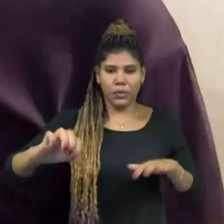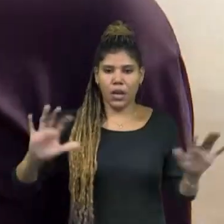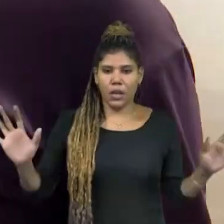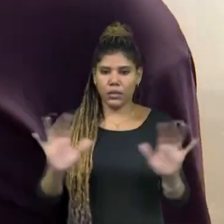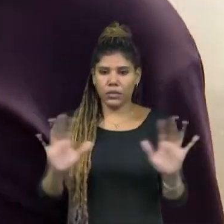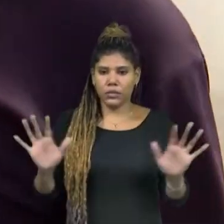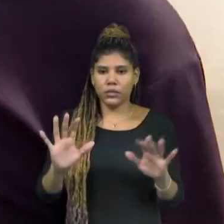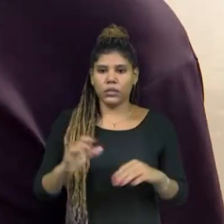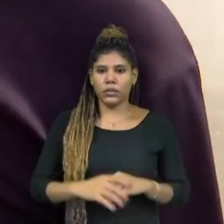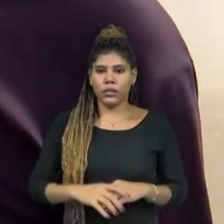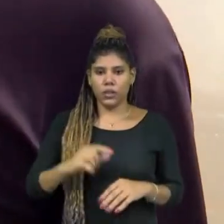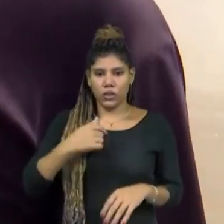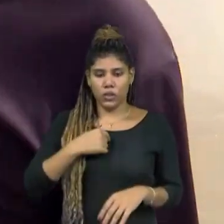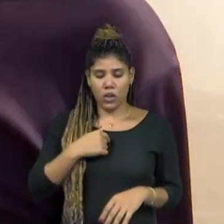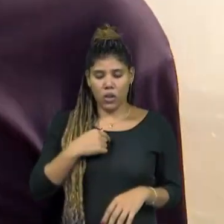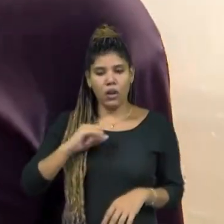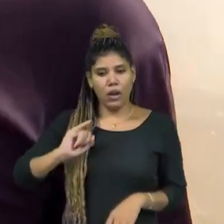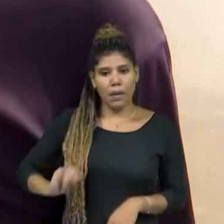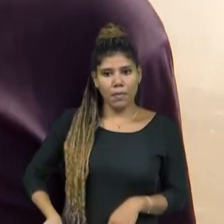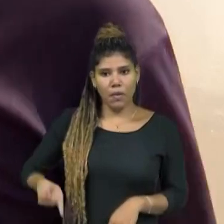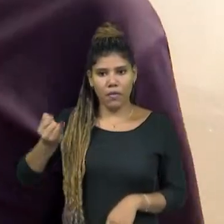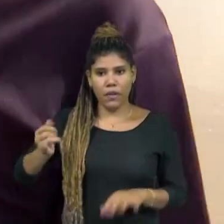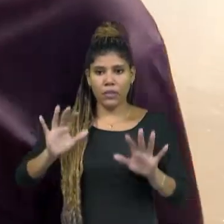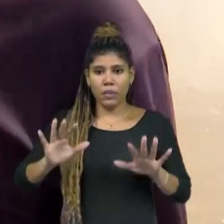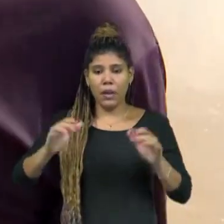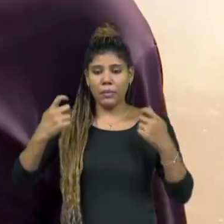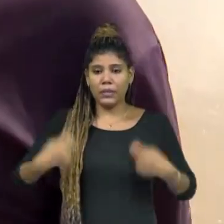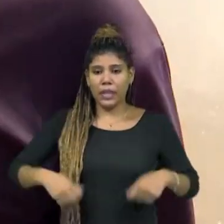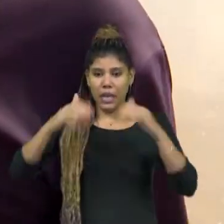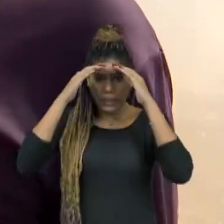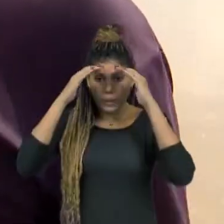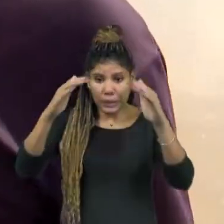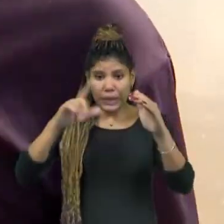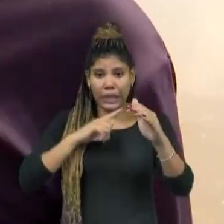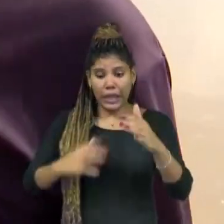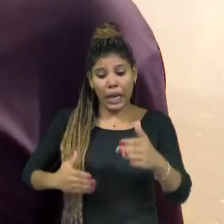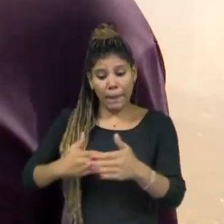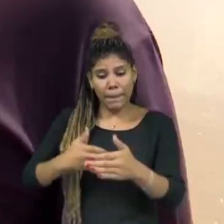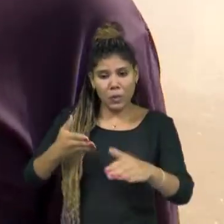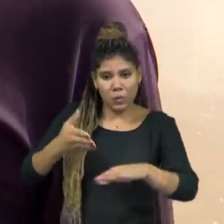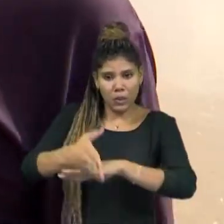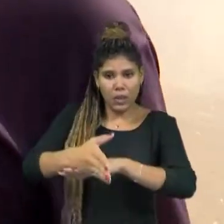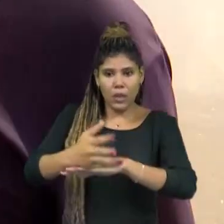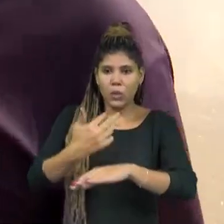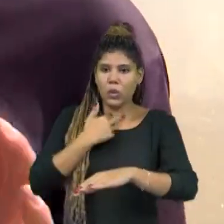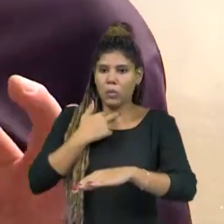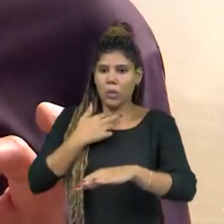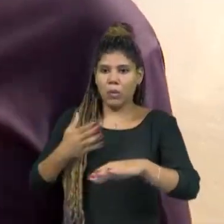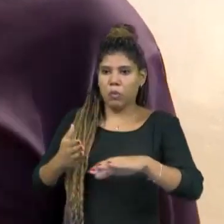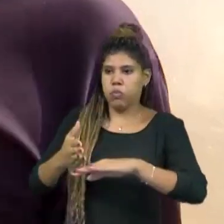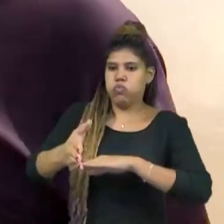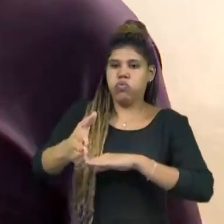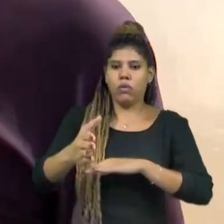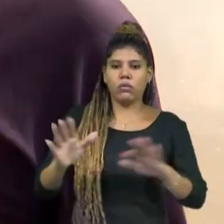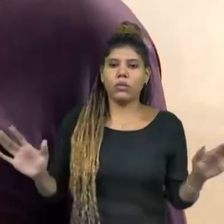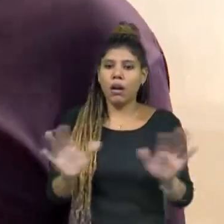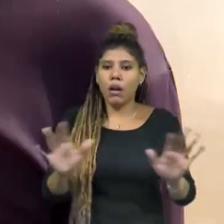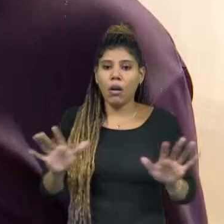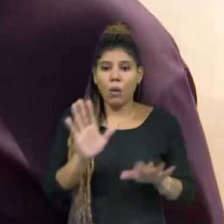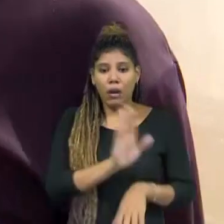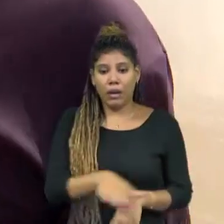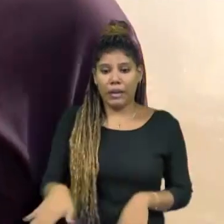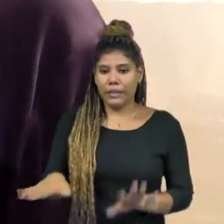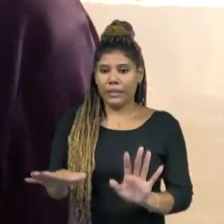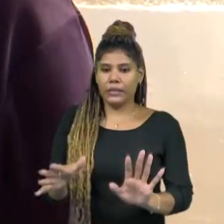máximo, mas desde que você respeite o mar. Tem um limite. Esse limite você não pode passar. E criança, você não pode piscar o